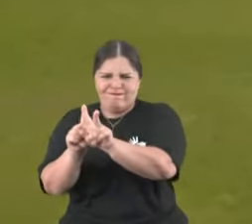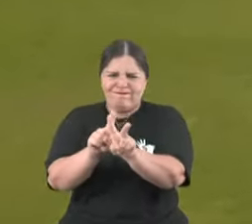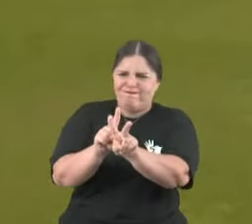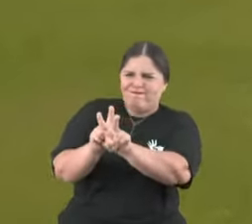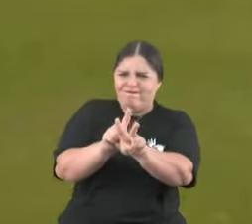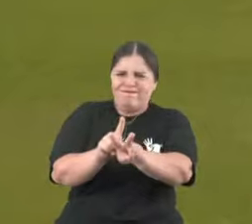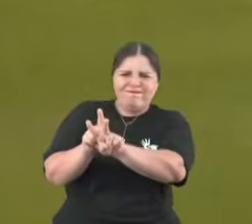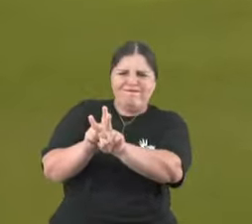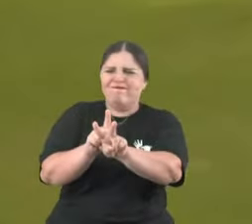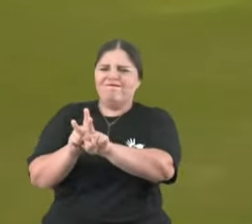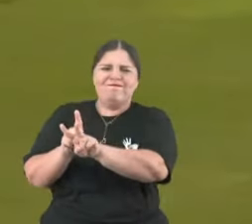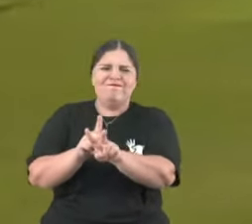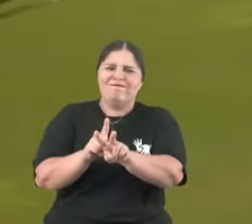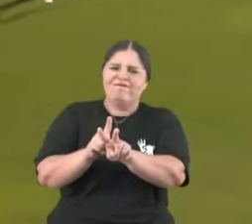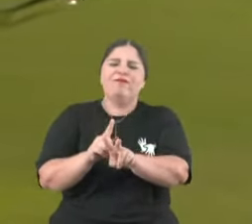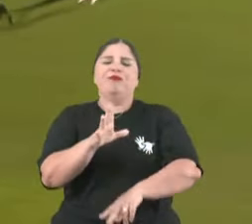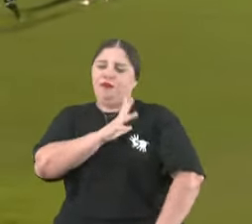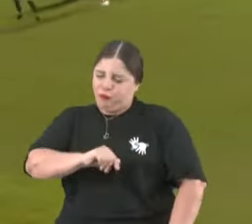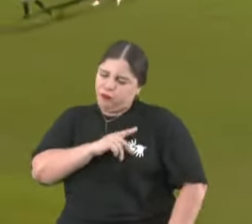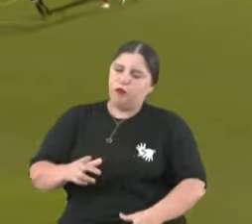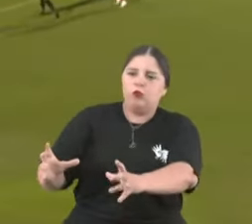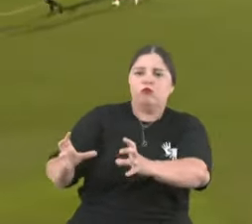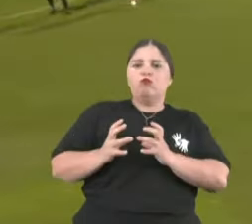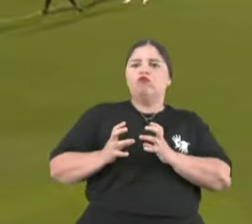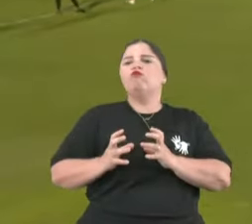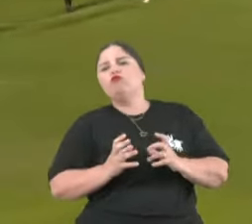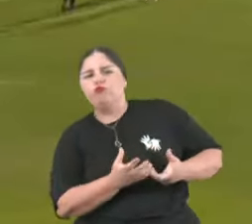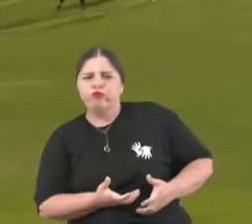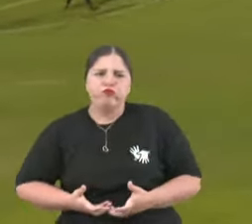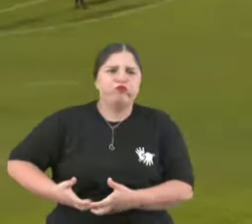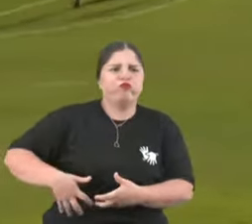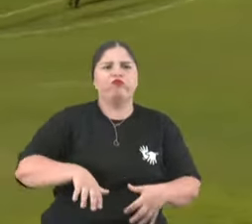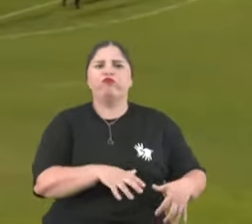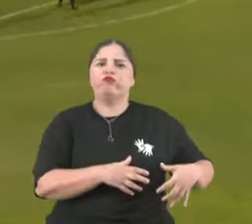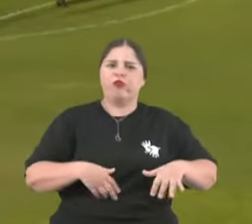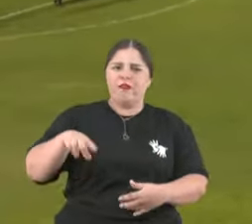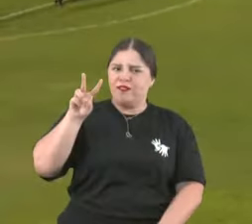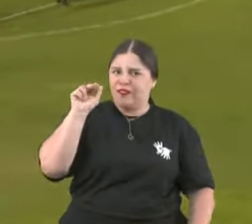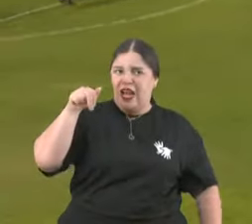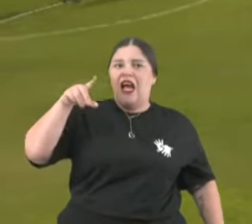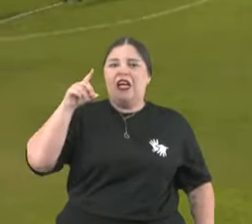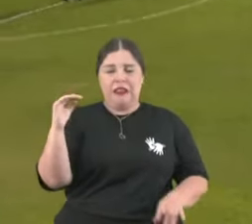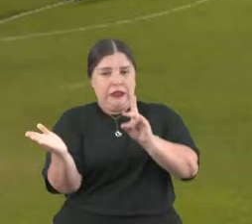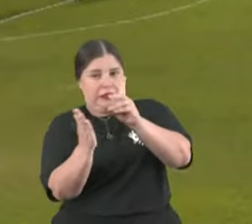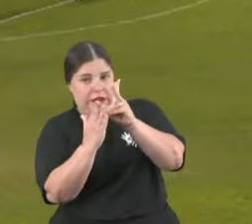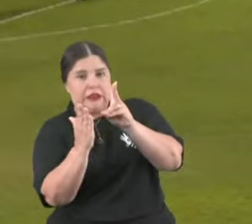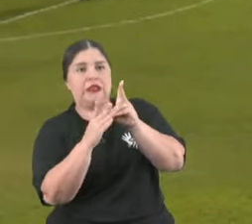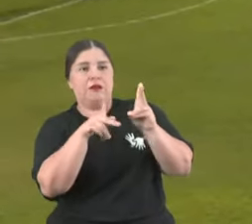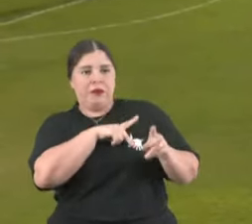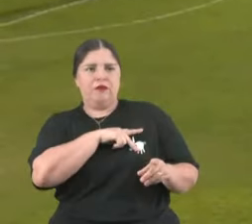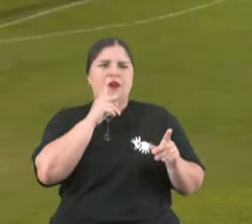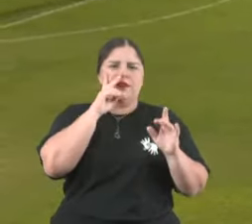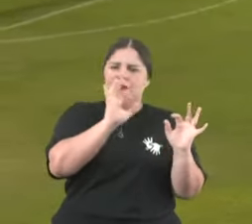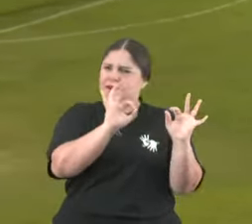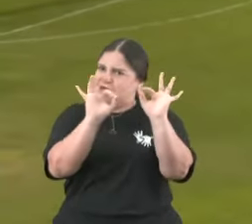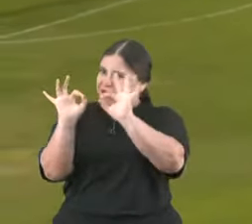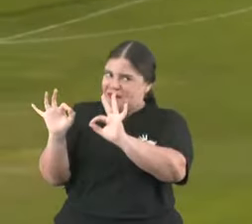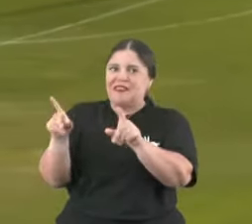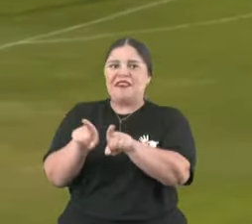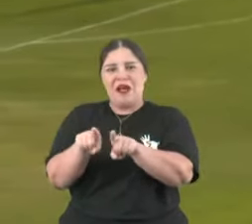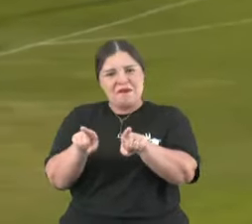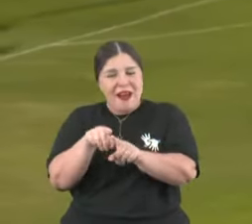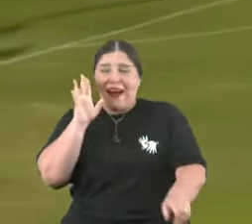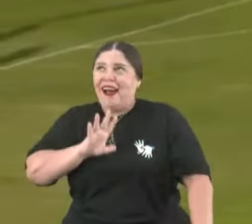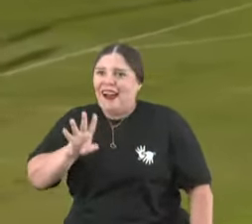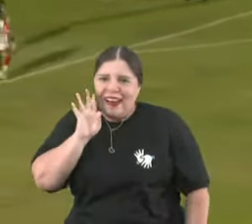Recuperação. É Alvirrubra. Pois não, Alberto? Vando Moraes, em Palmeira dos Índios, nos acompanhando. E uma galera legal que está cuidando do